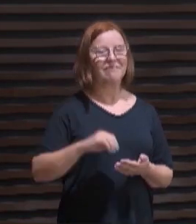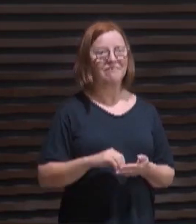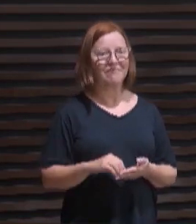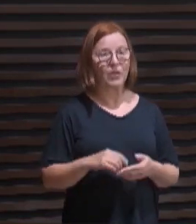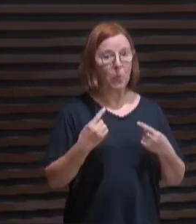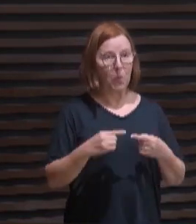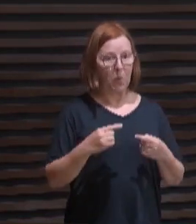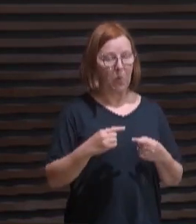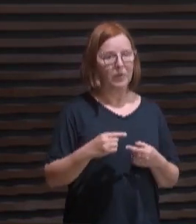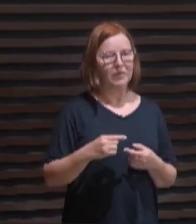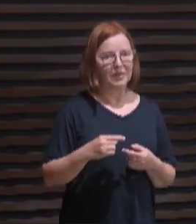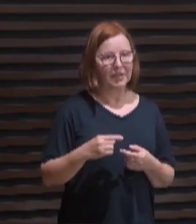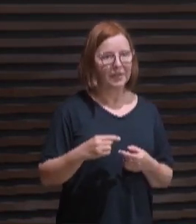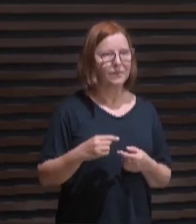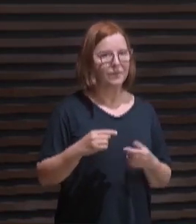ungido do Senhor.